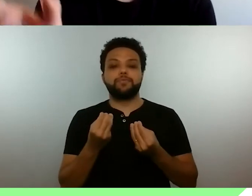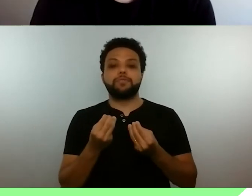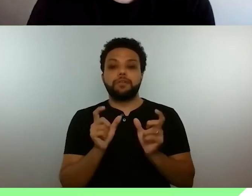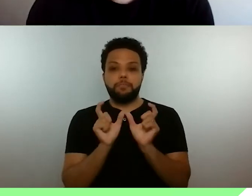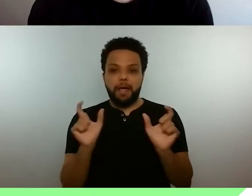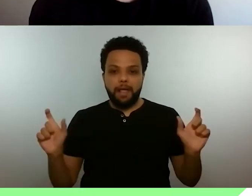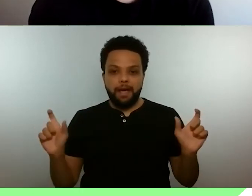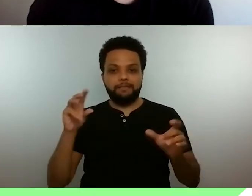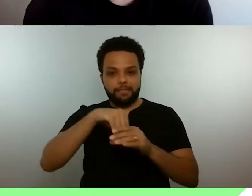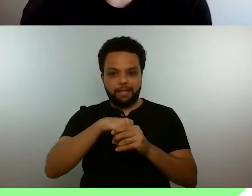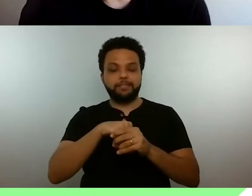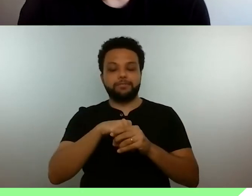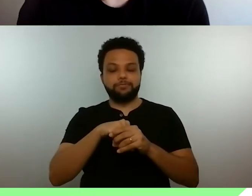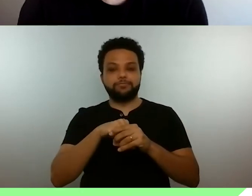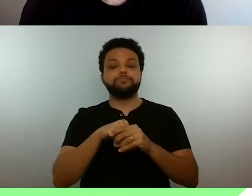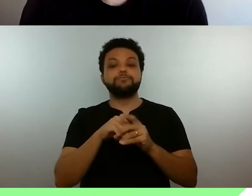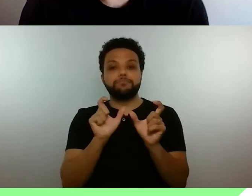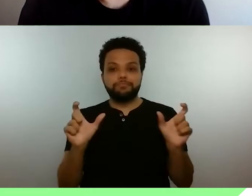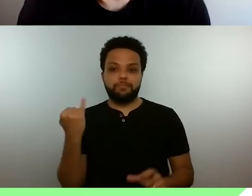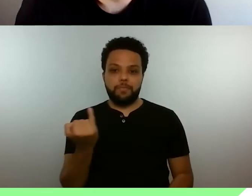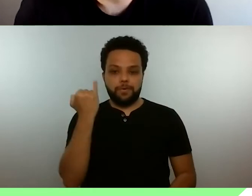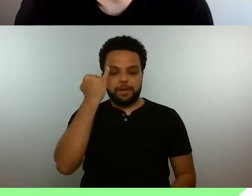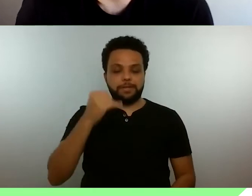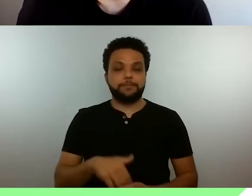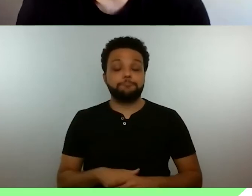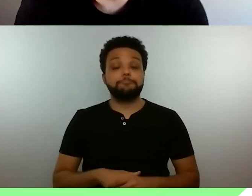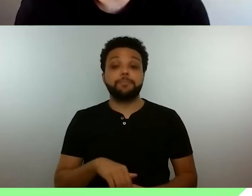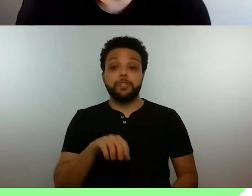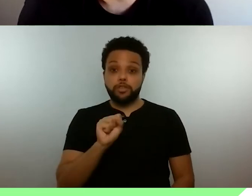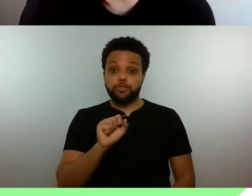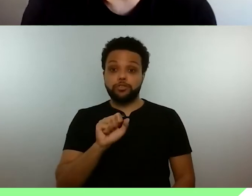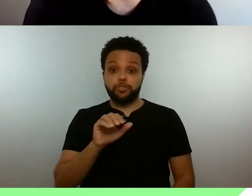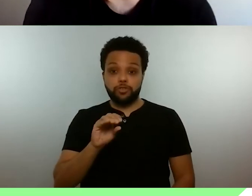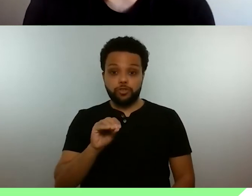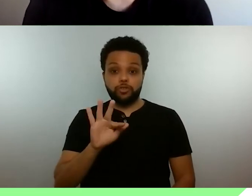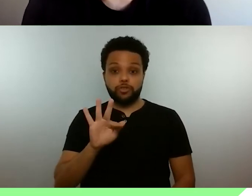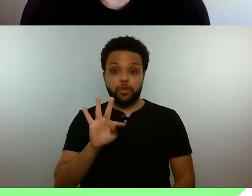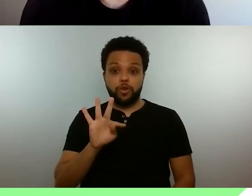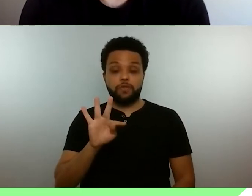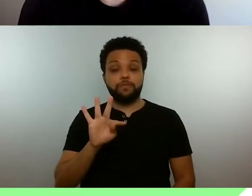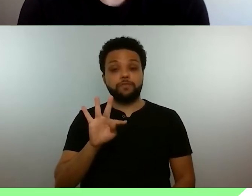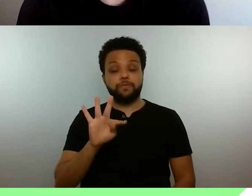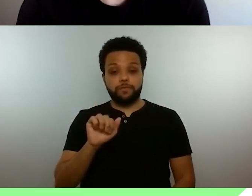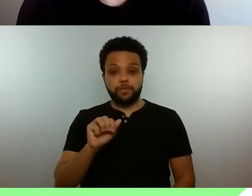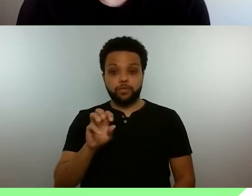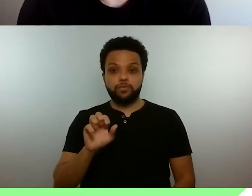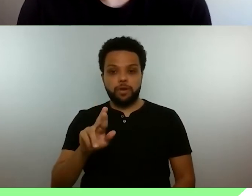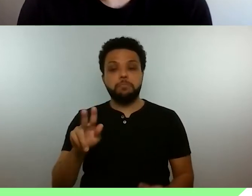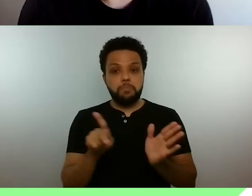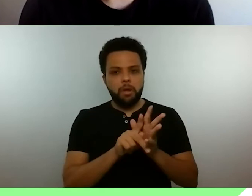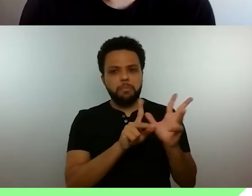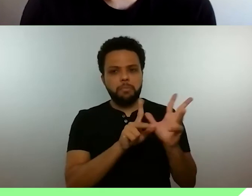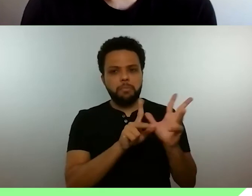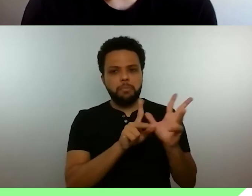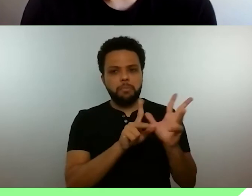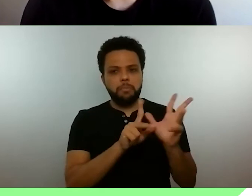palavras, assim, isso realmente é muito importante. E a maior parte desses softwares, por exemplo, de edição, né, que é o que eu tenho mais proximidade, eles de fato